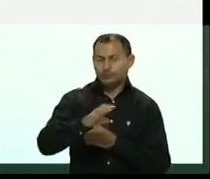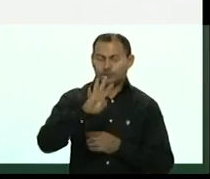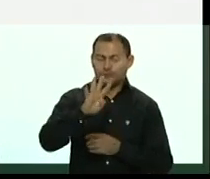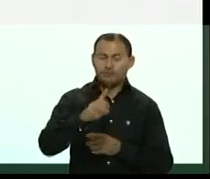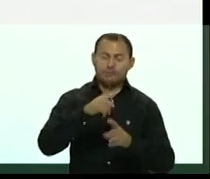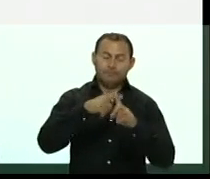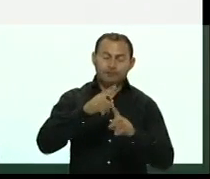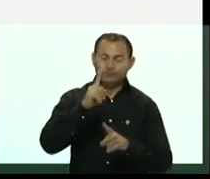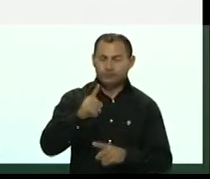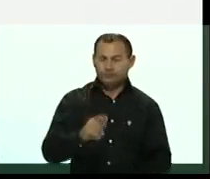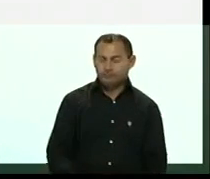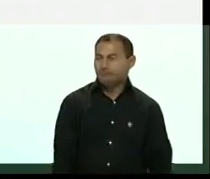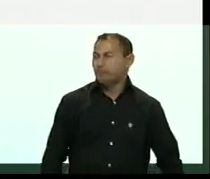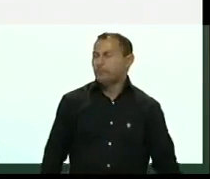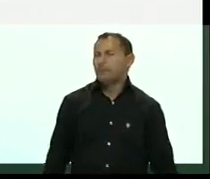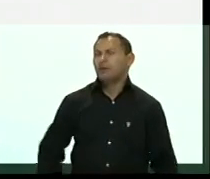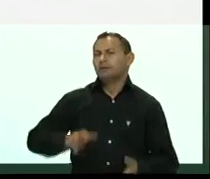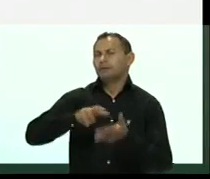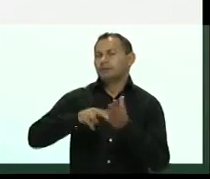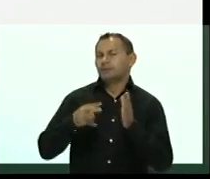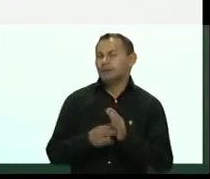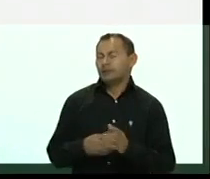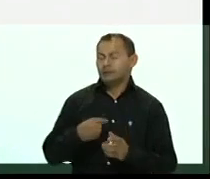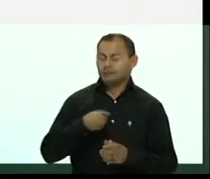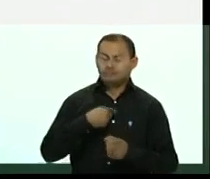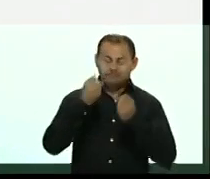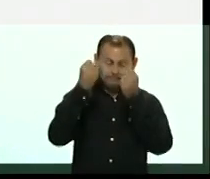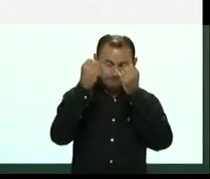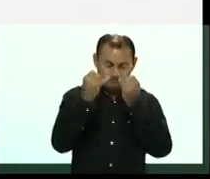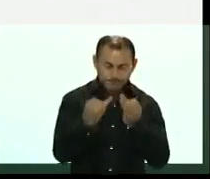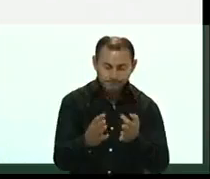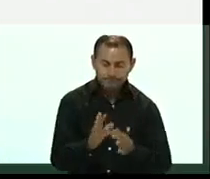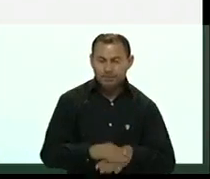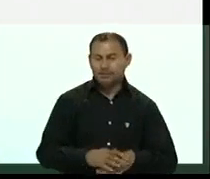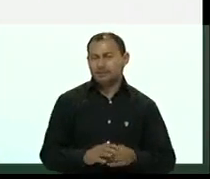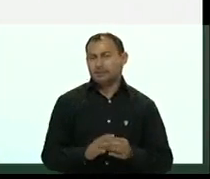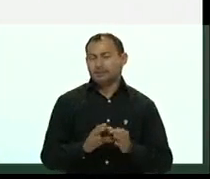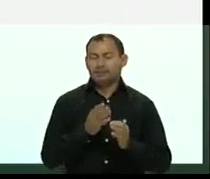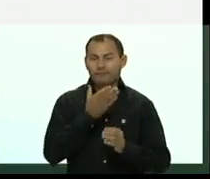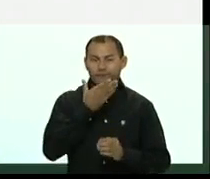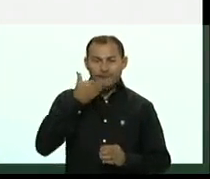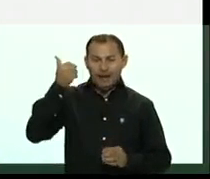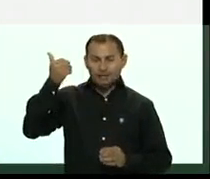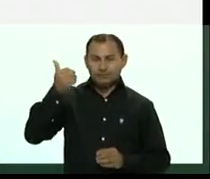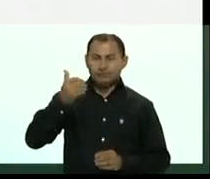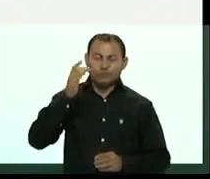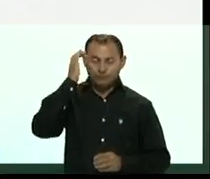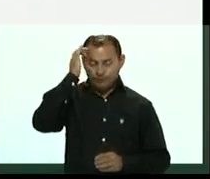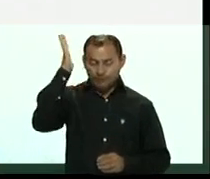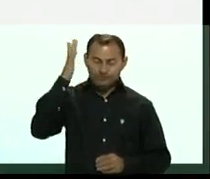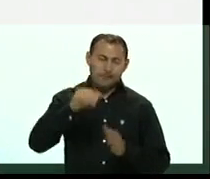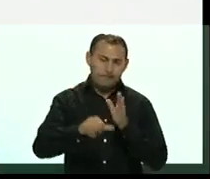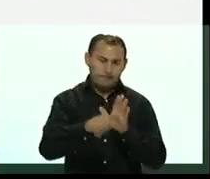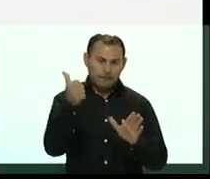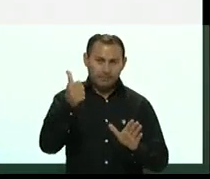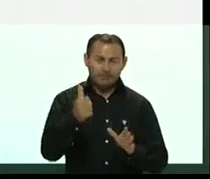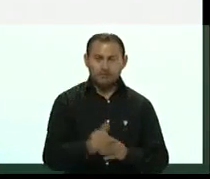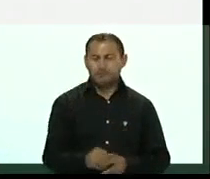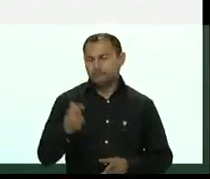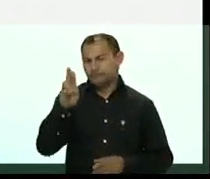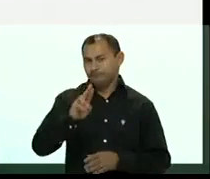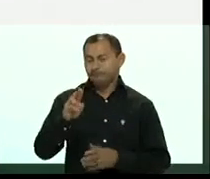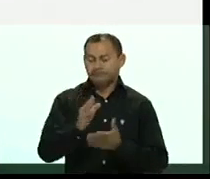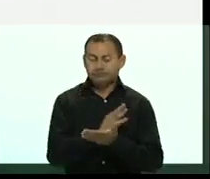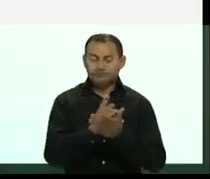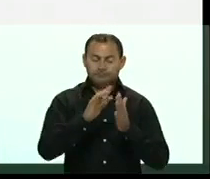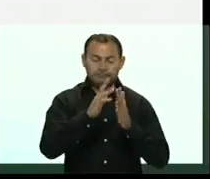mais 1. Então, o que quer dizer isso? Eu vou tentar explicar de uma forma mais fácil. Primeiro, eu vou usar